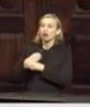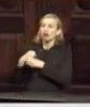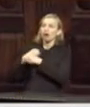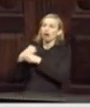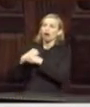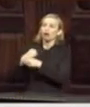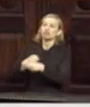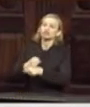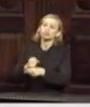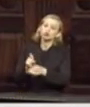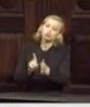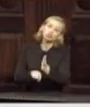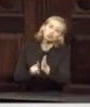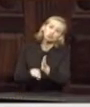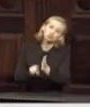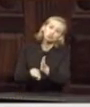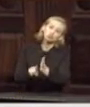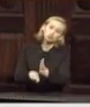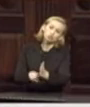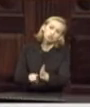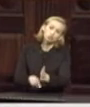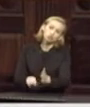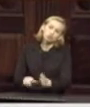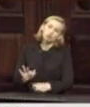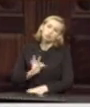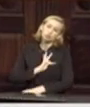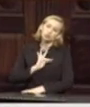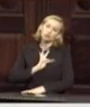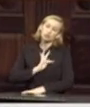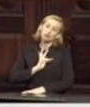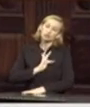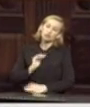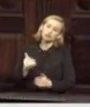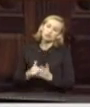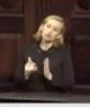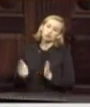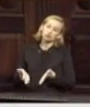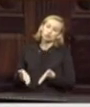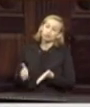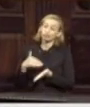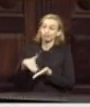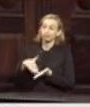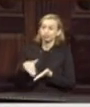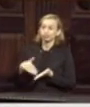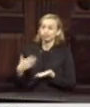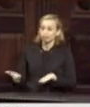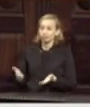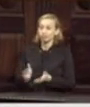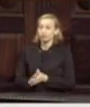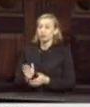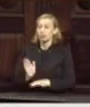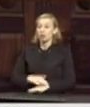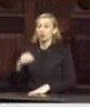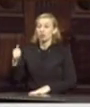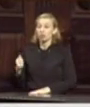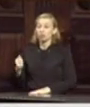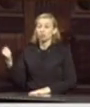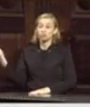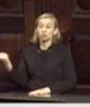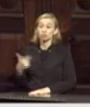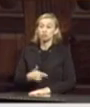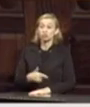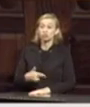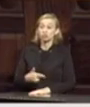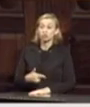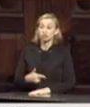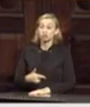diminuindo proporcionalmente das polícias para aumentar da própria burocracia da Secretaria, é maior do